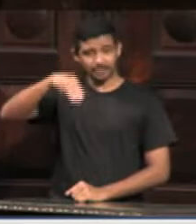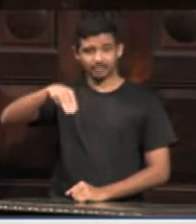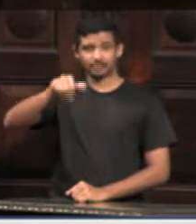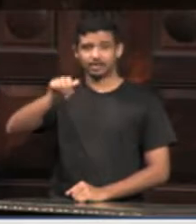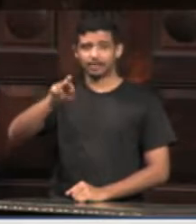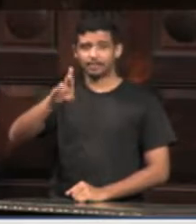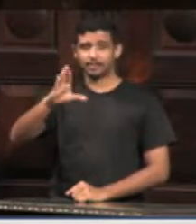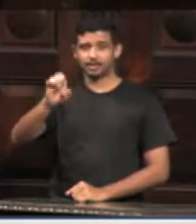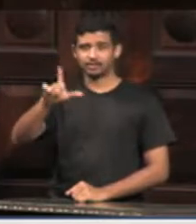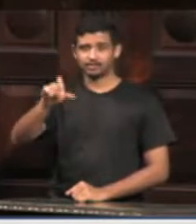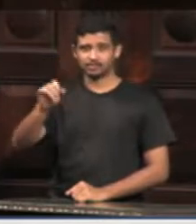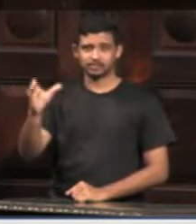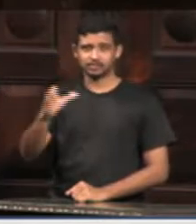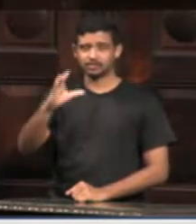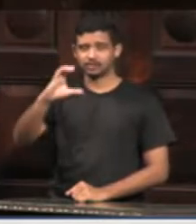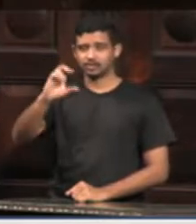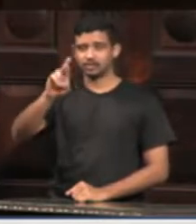Crivella,